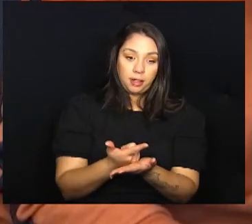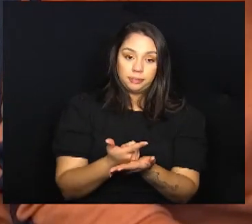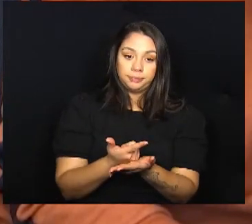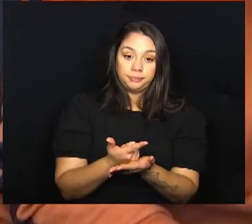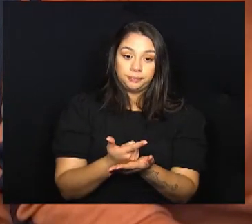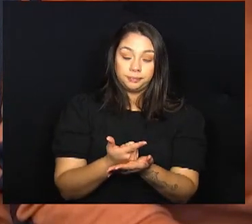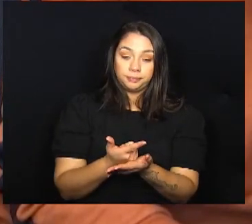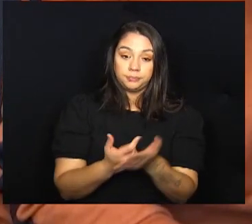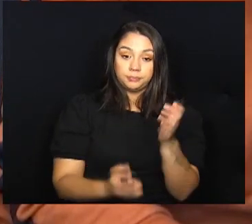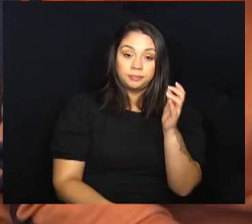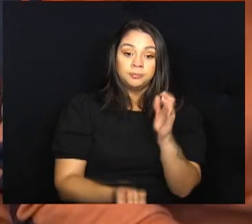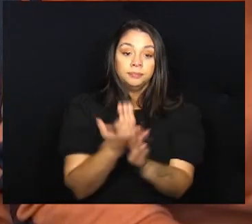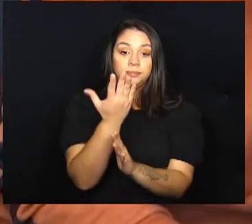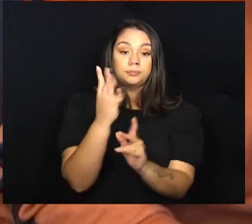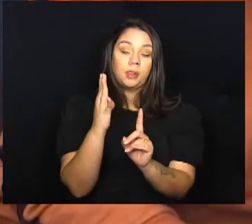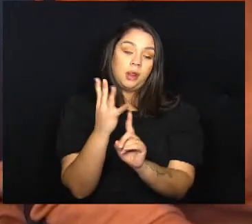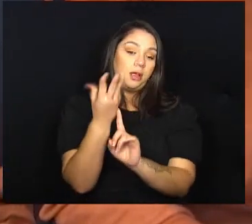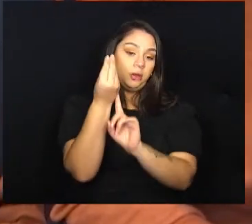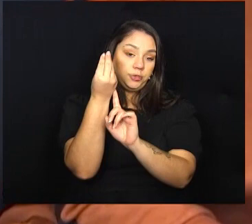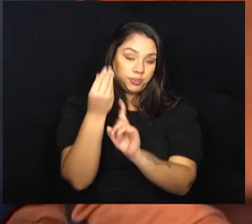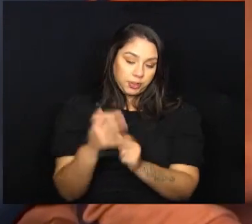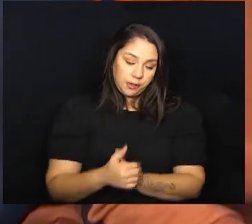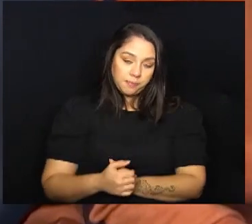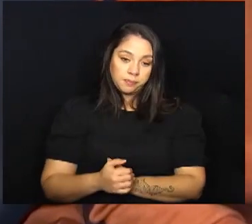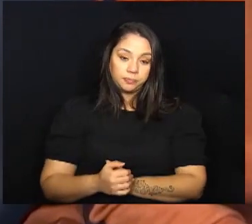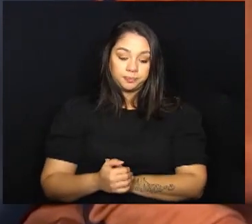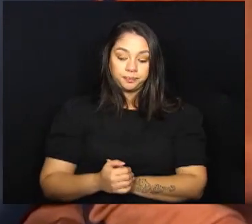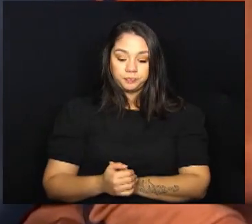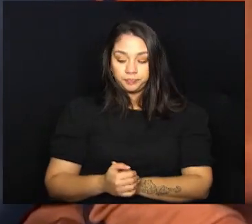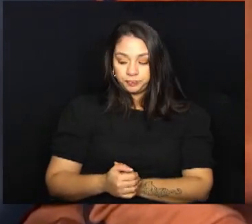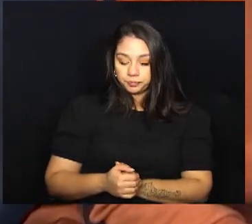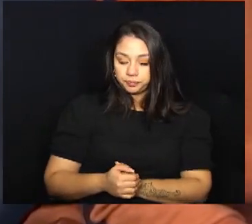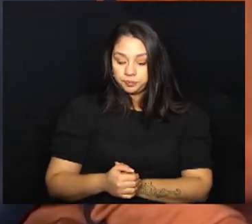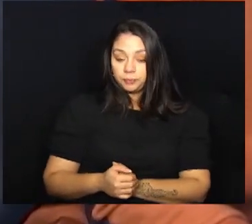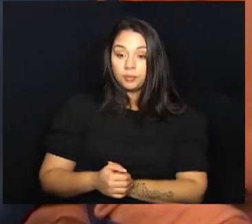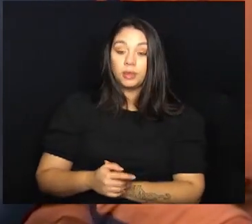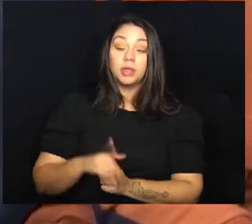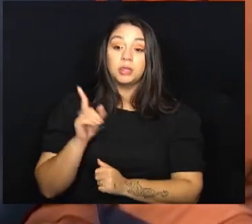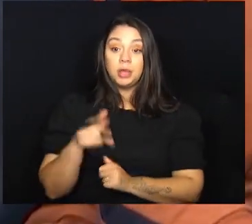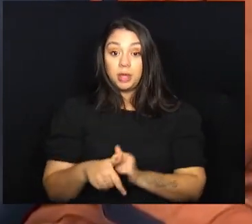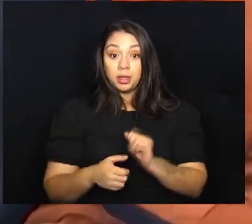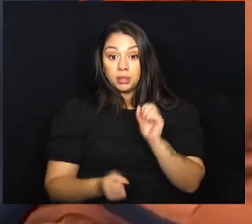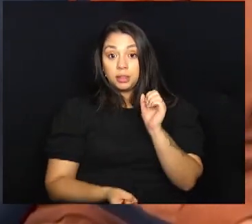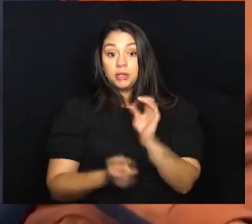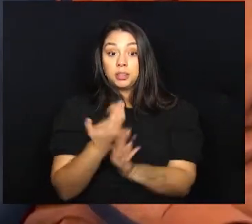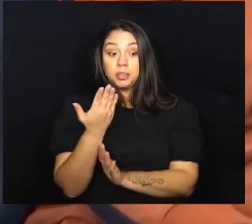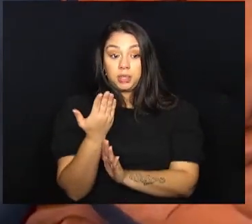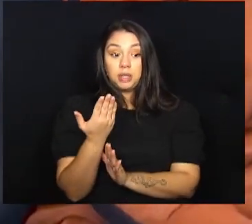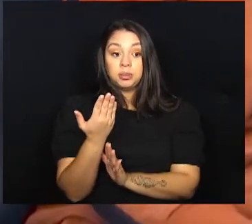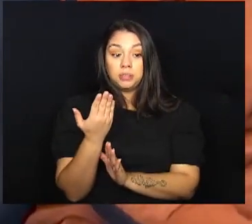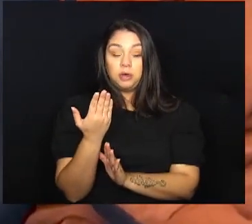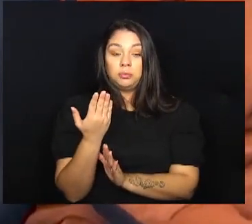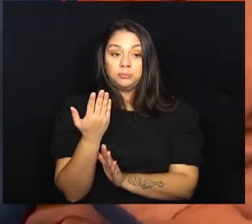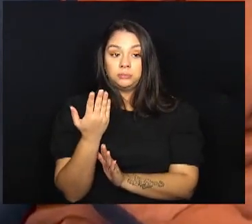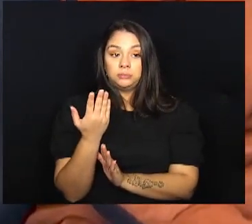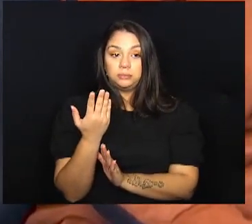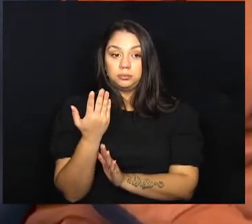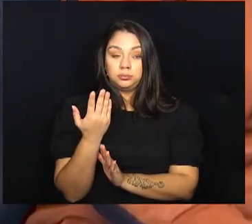a produção artística, a produção